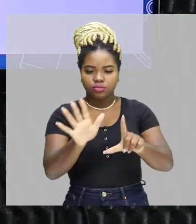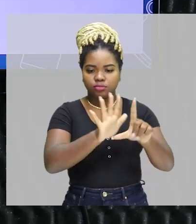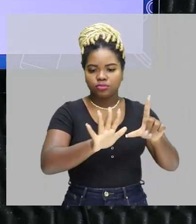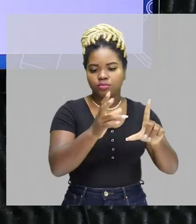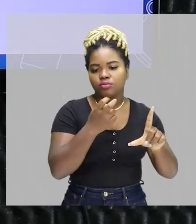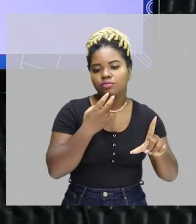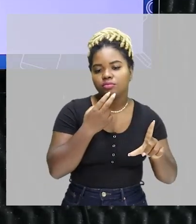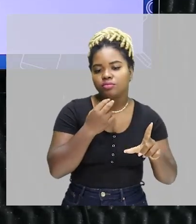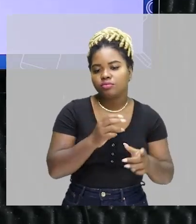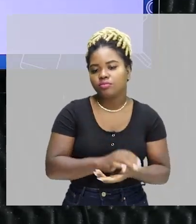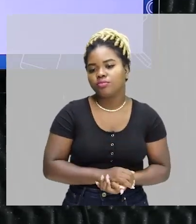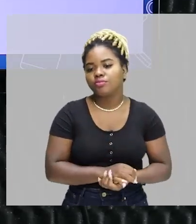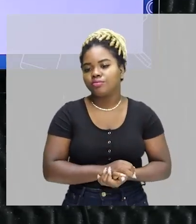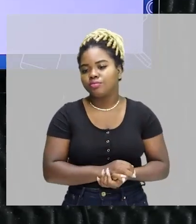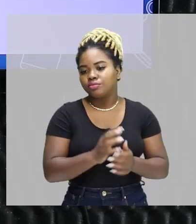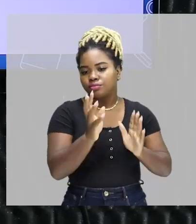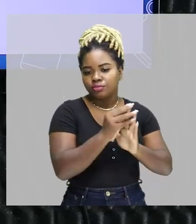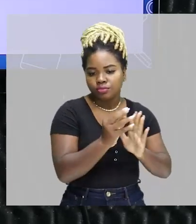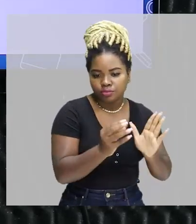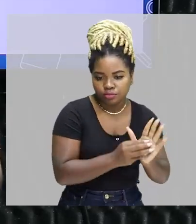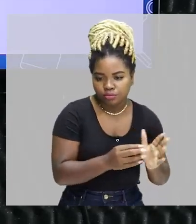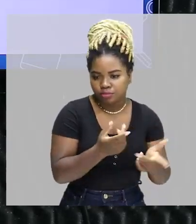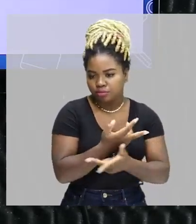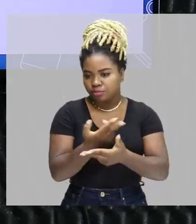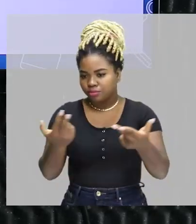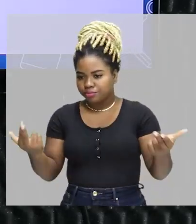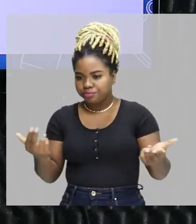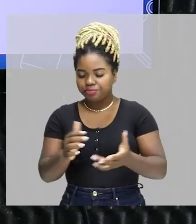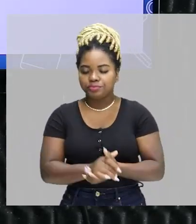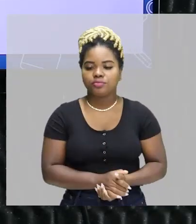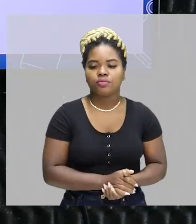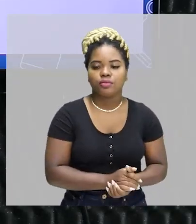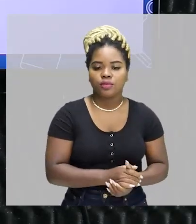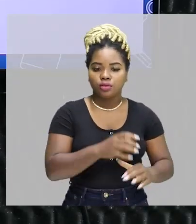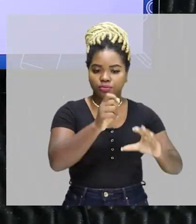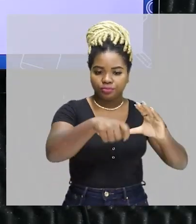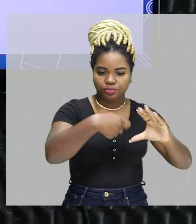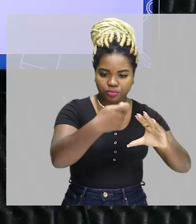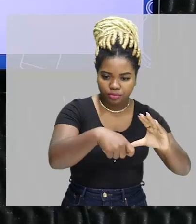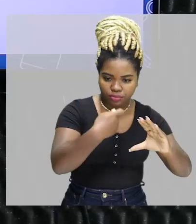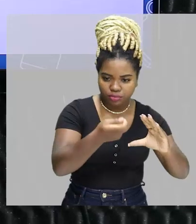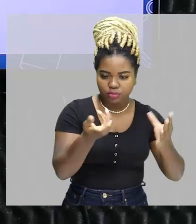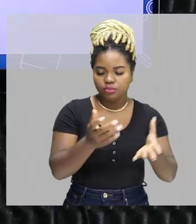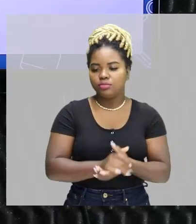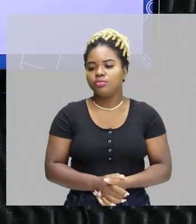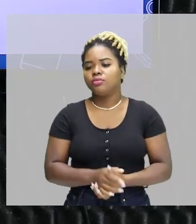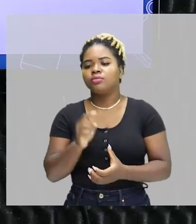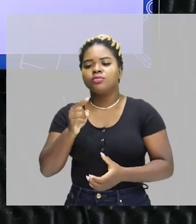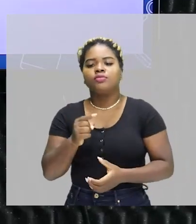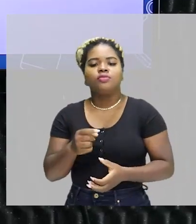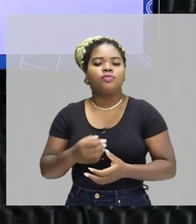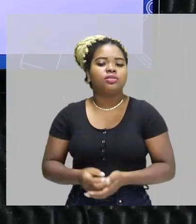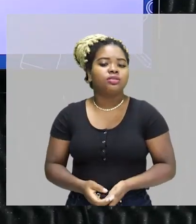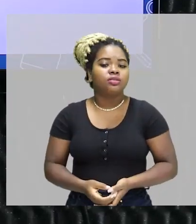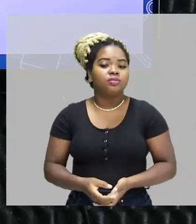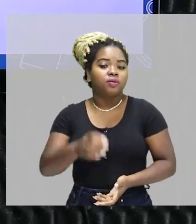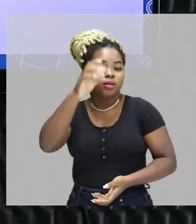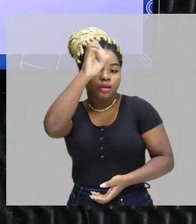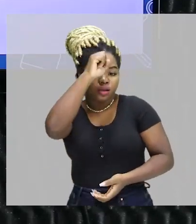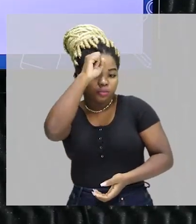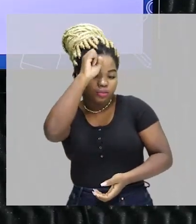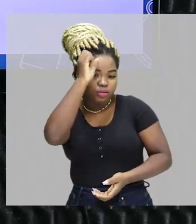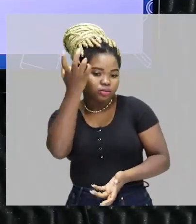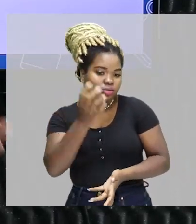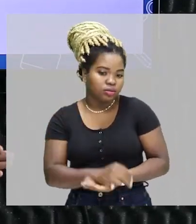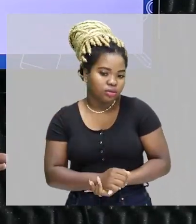lá, busque os nossos conteúdos, assistam às nossas aulas, que vocês vão reconhecer facilmente